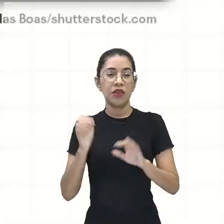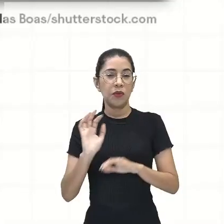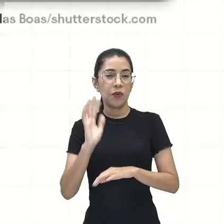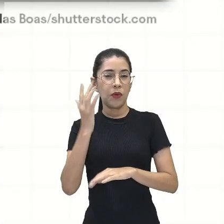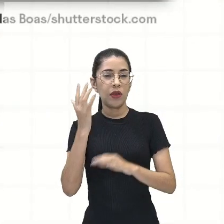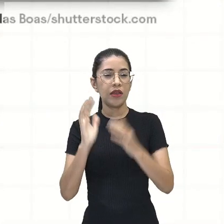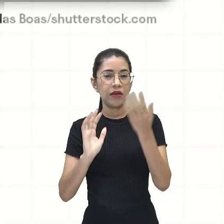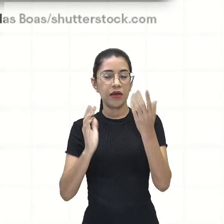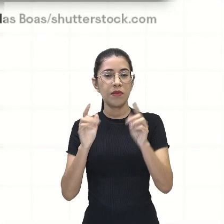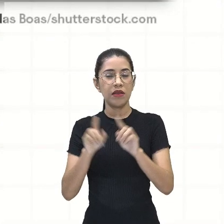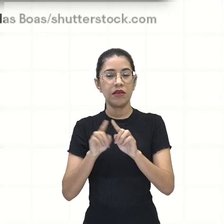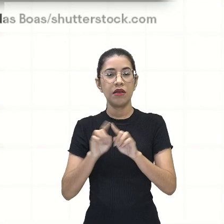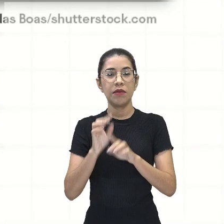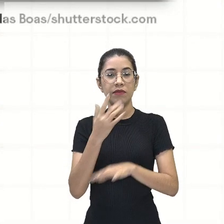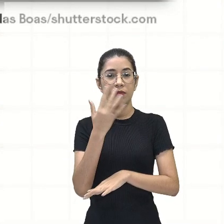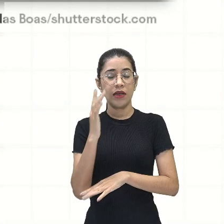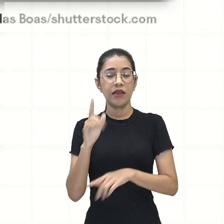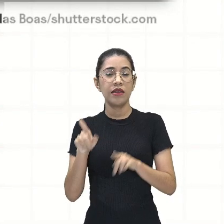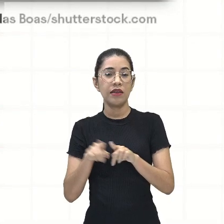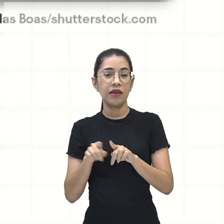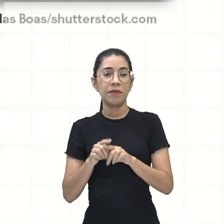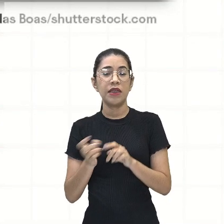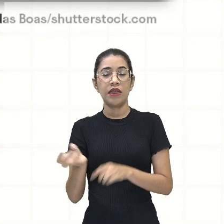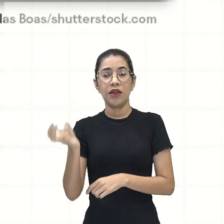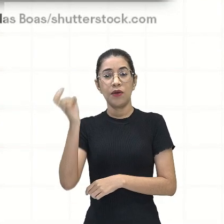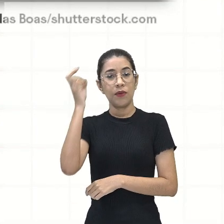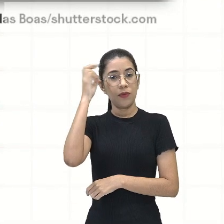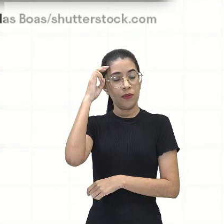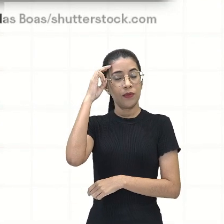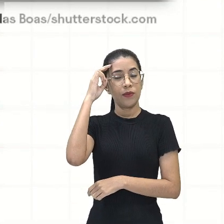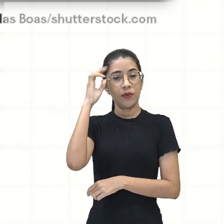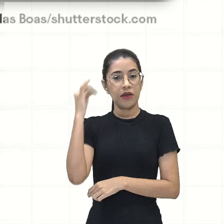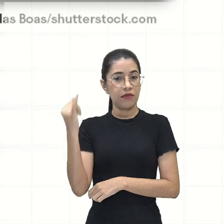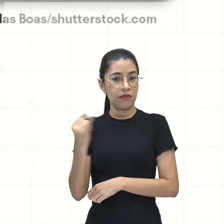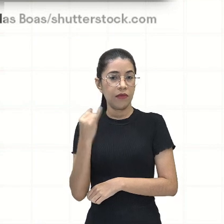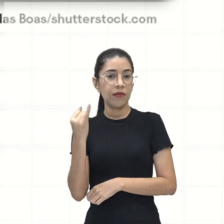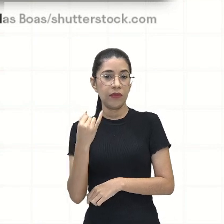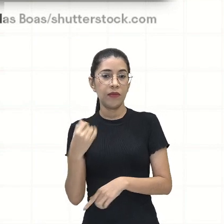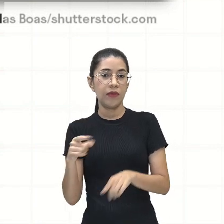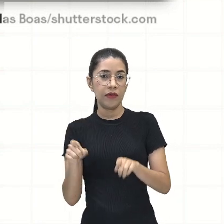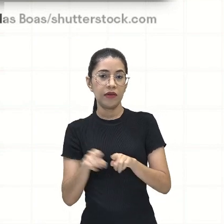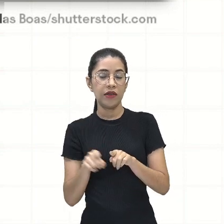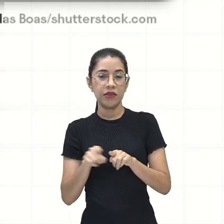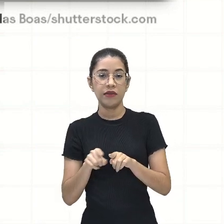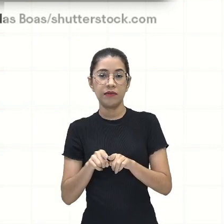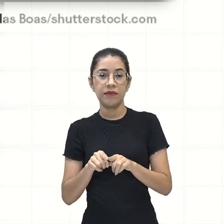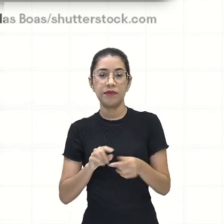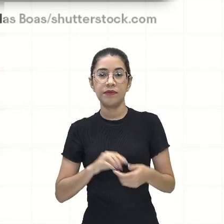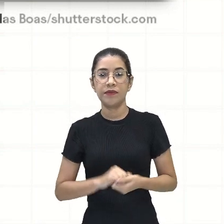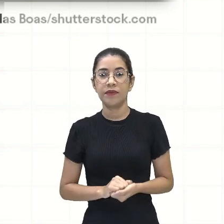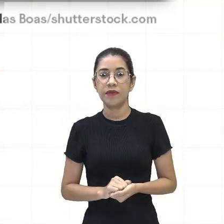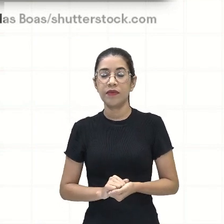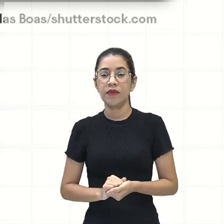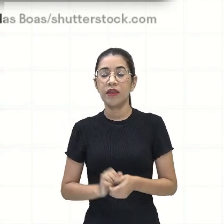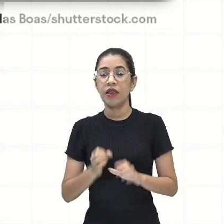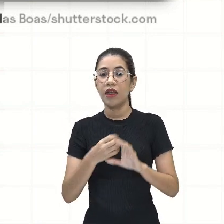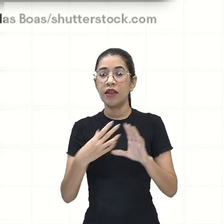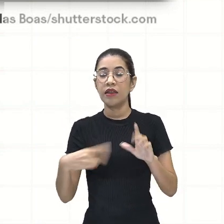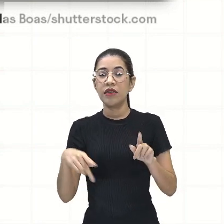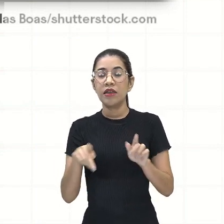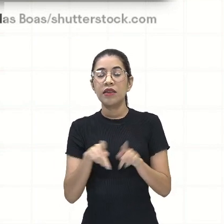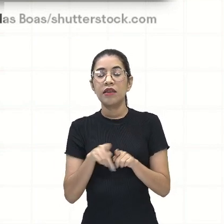as características culturais, que também vai ser levado em consideração, tá bom? As características